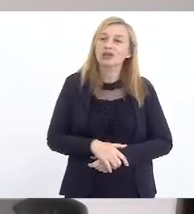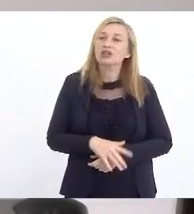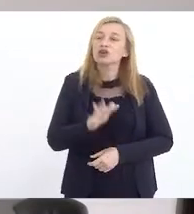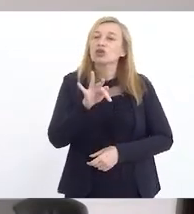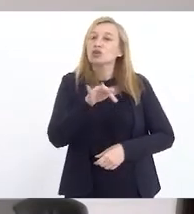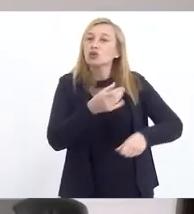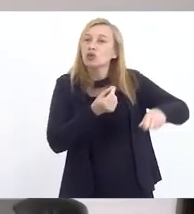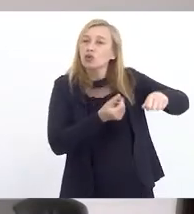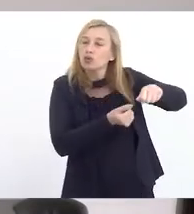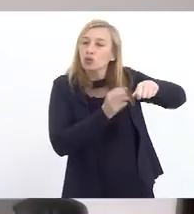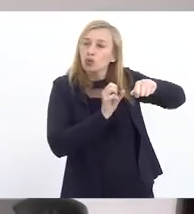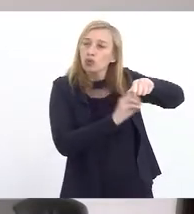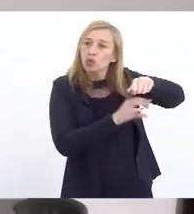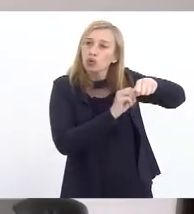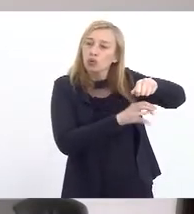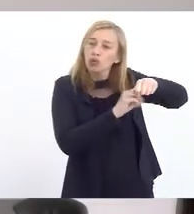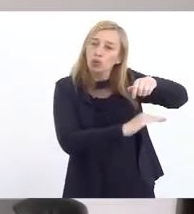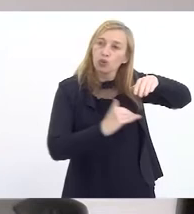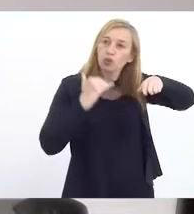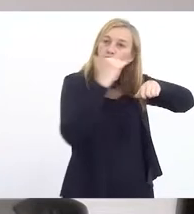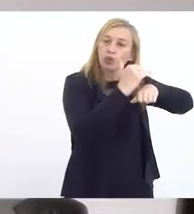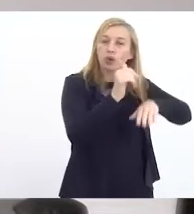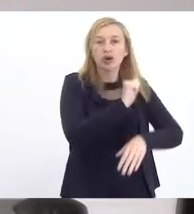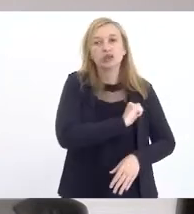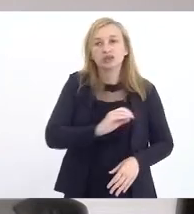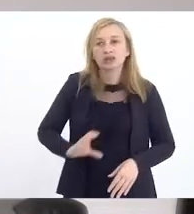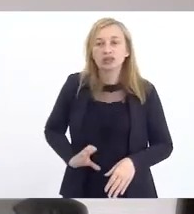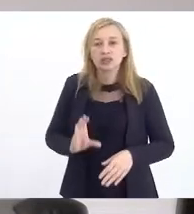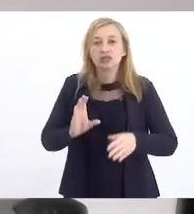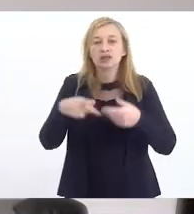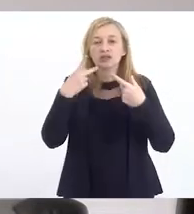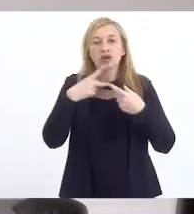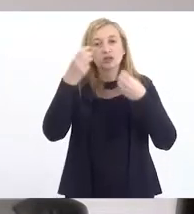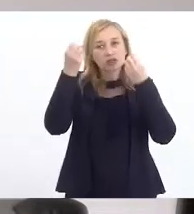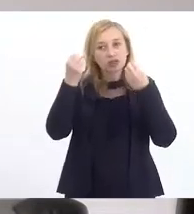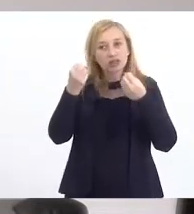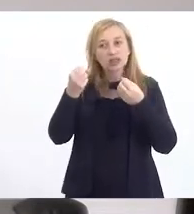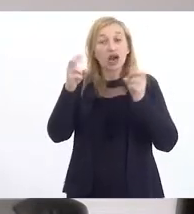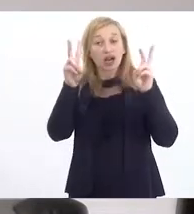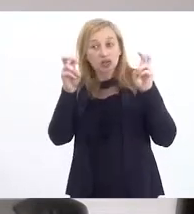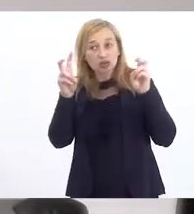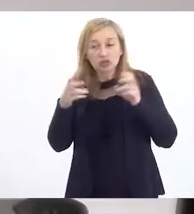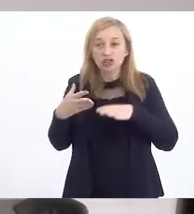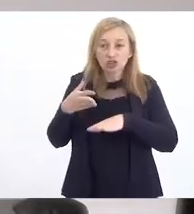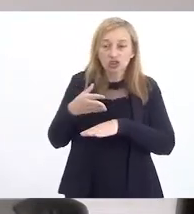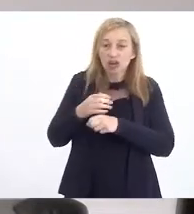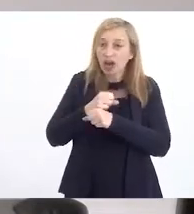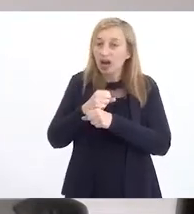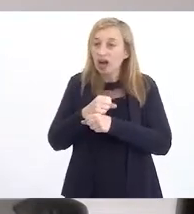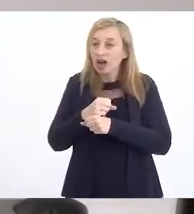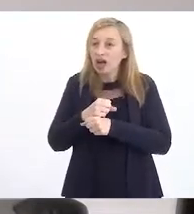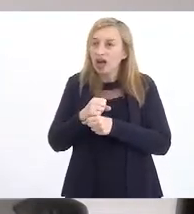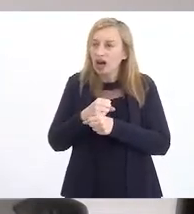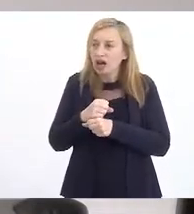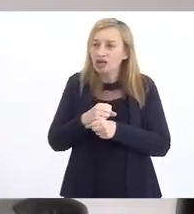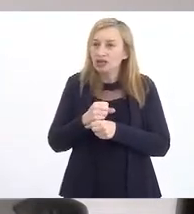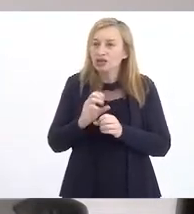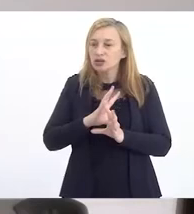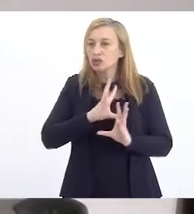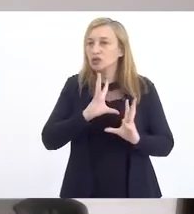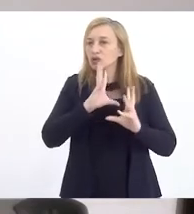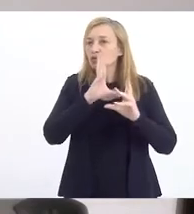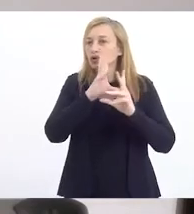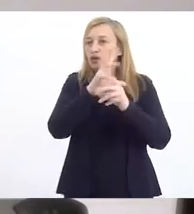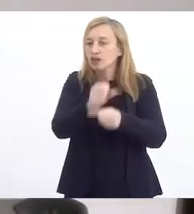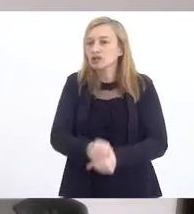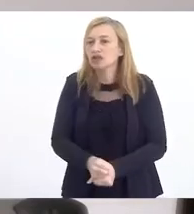Fundo Soberano, o André, vislumbrou essa situação. Porque a gente chegou aqui até ano que o total de investimento